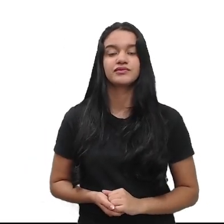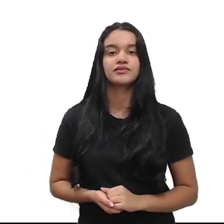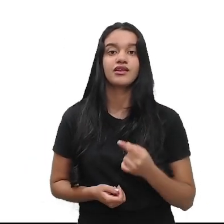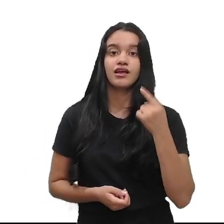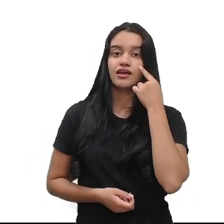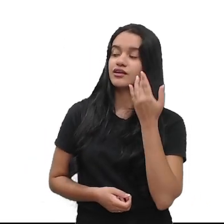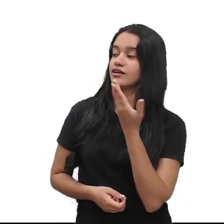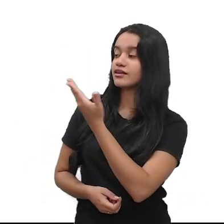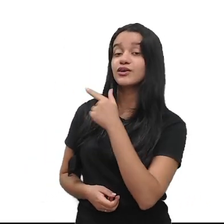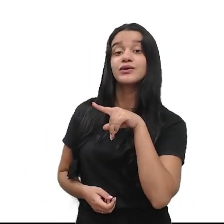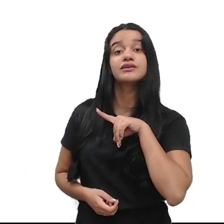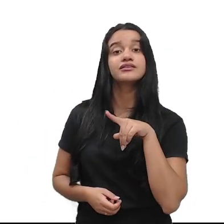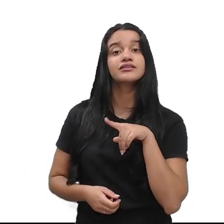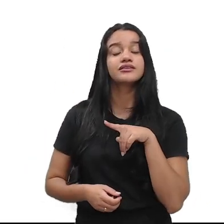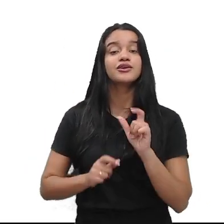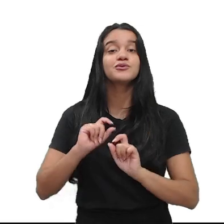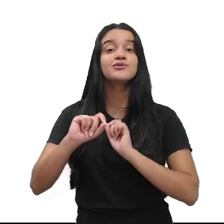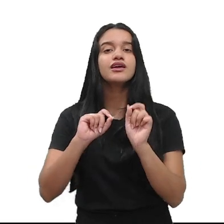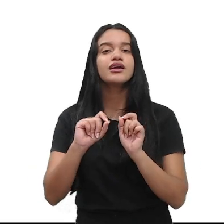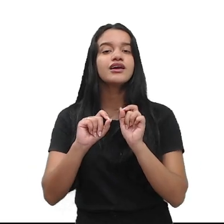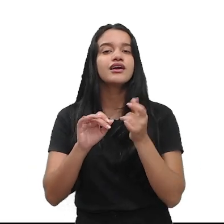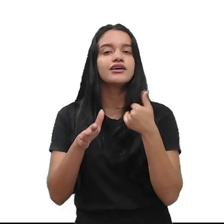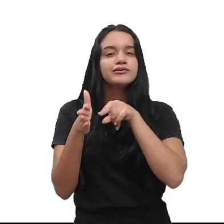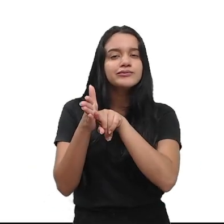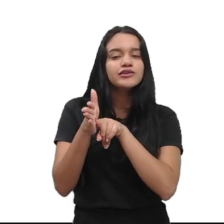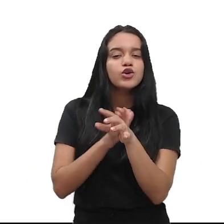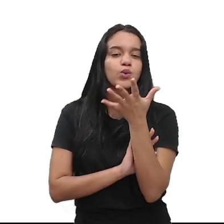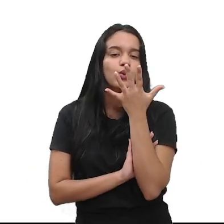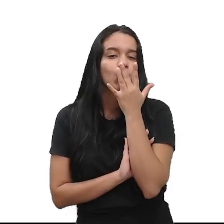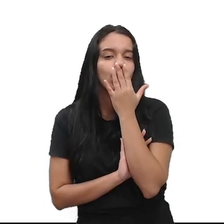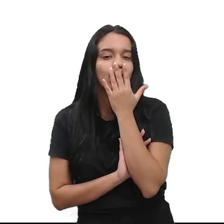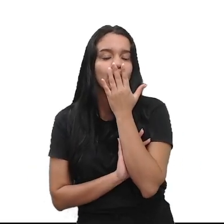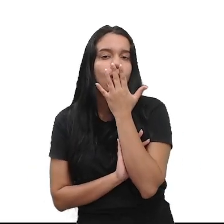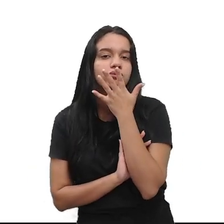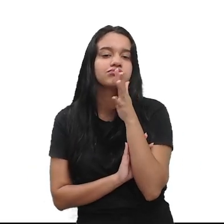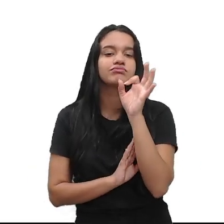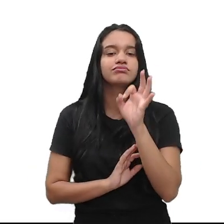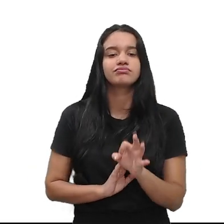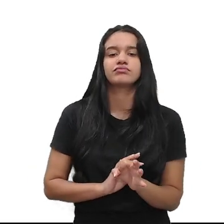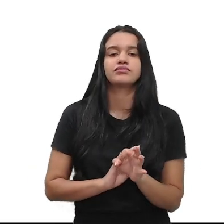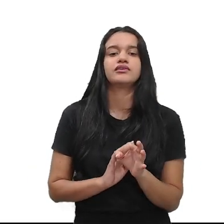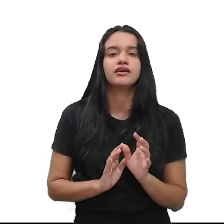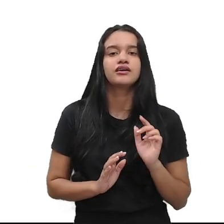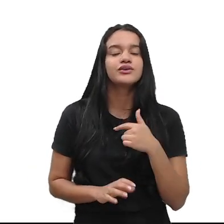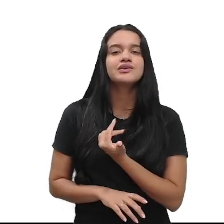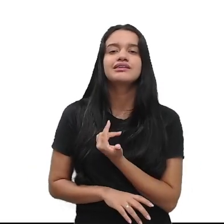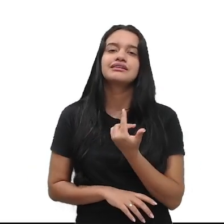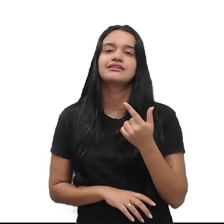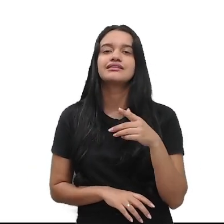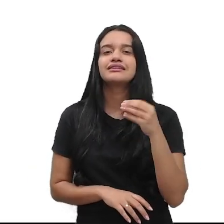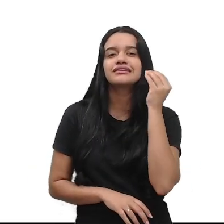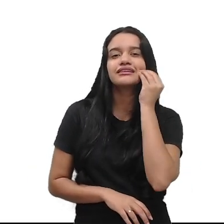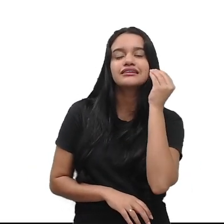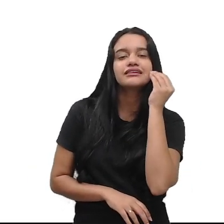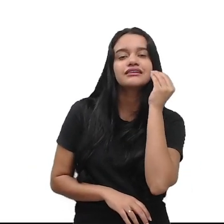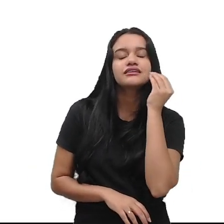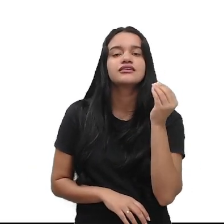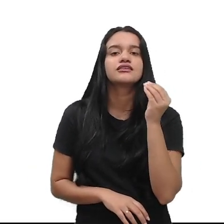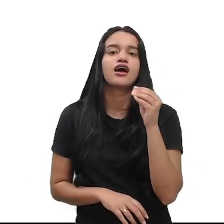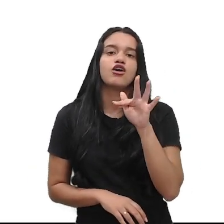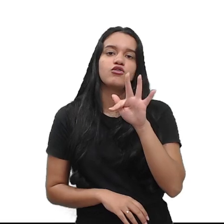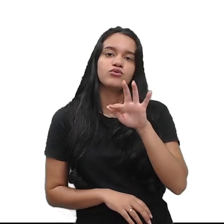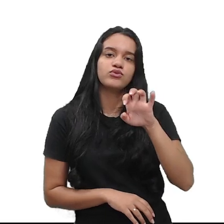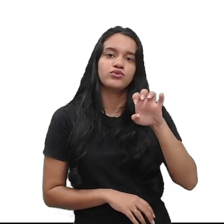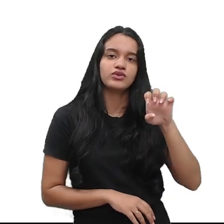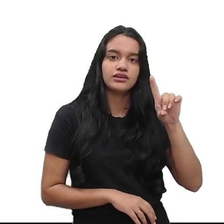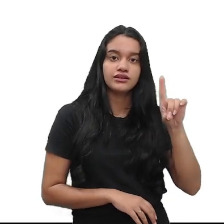Aqui a gente também precisa explorar cores que sejam coesas. Não adianta a gente tentar fazer um carnaval no nosso feed, né?